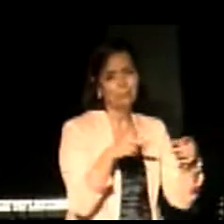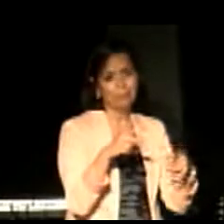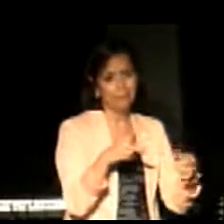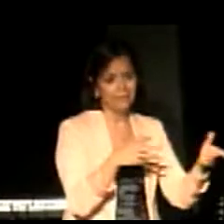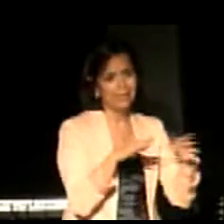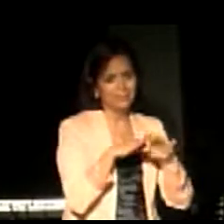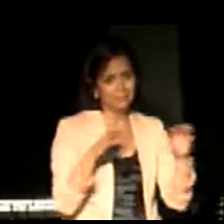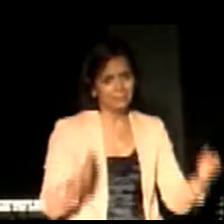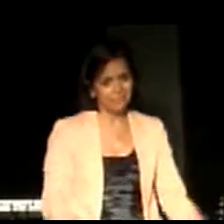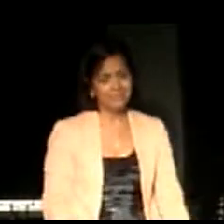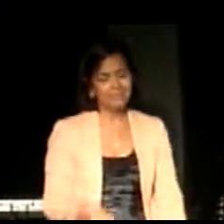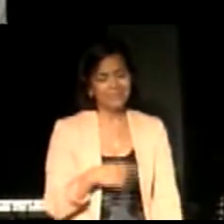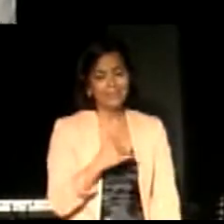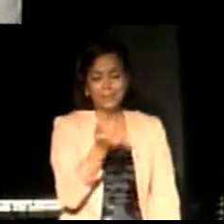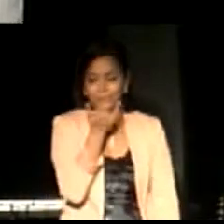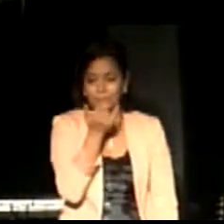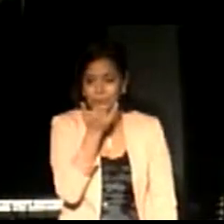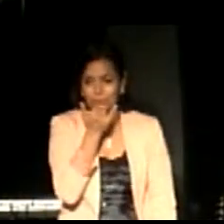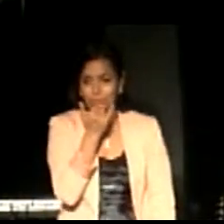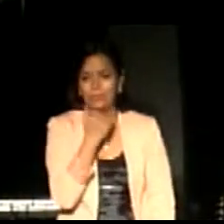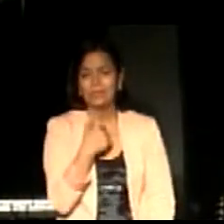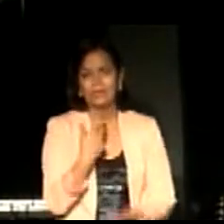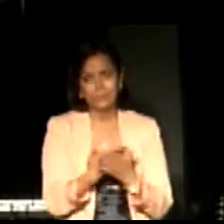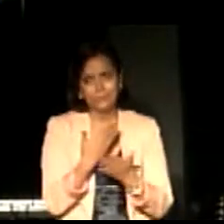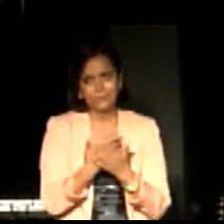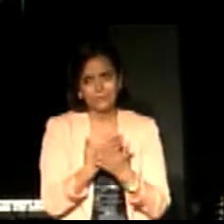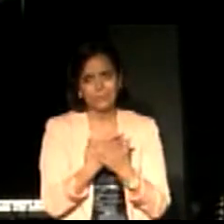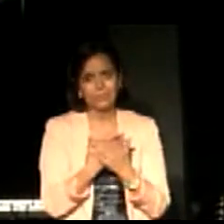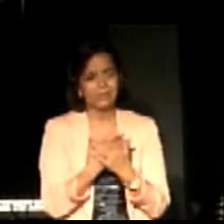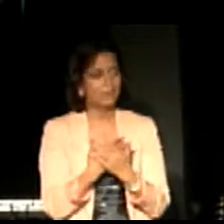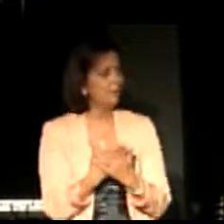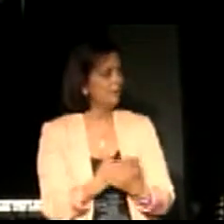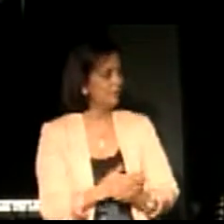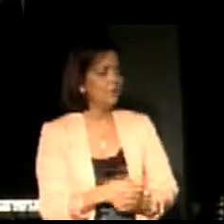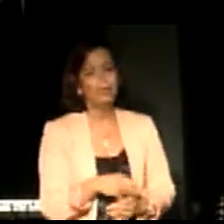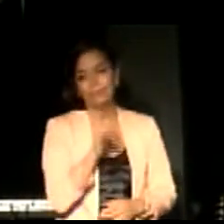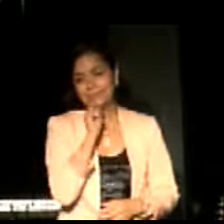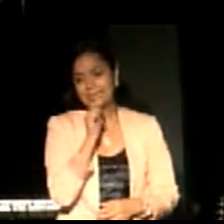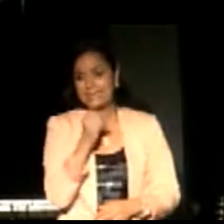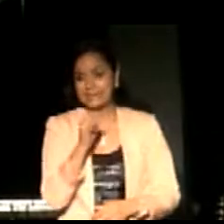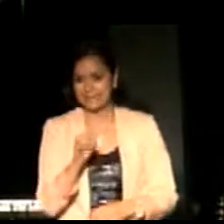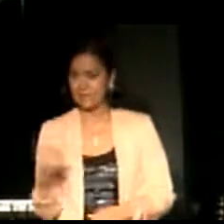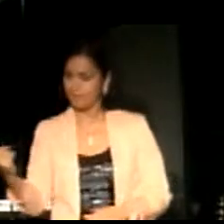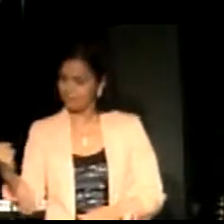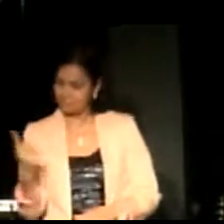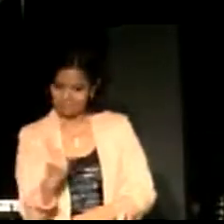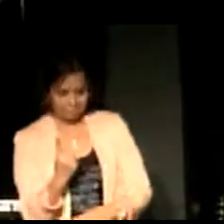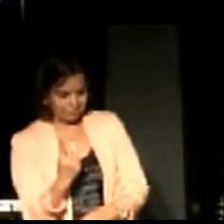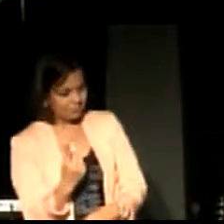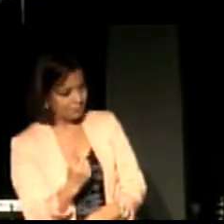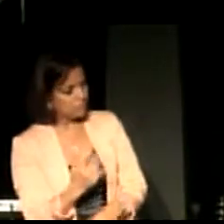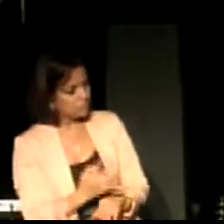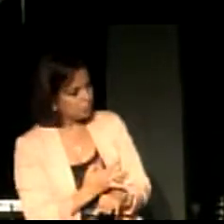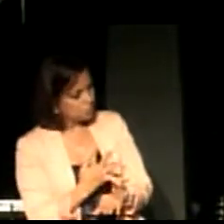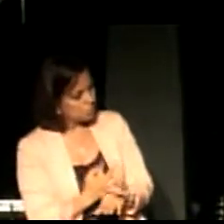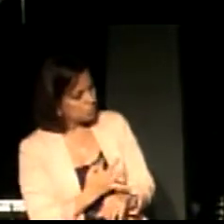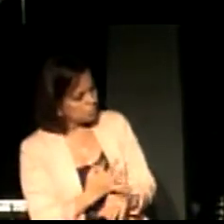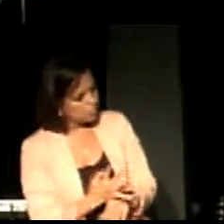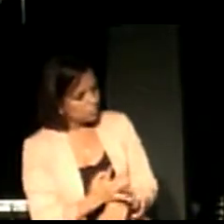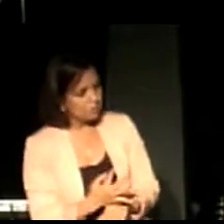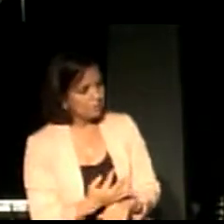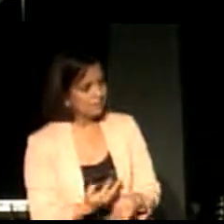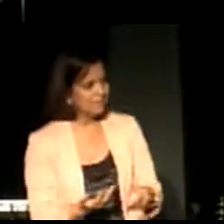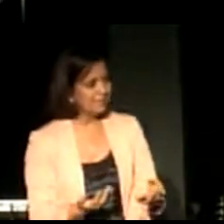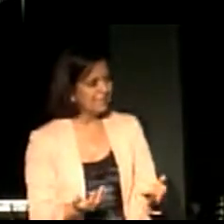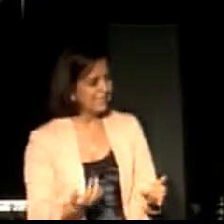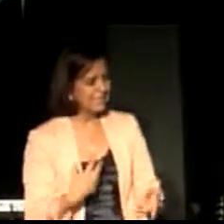mansidão, depois que eu comecei a estudar a mansidão. Se eu fosse tolerante, Se eu poderia ter falado de outra forma, olha, eu